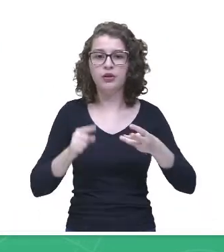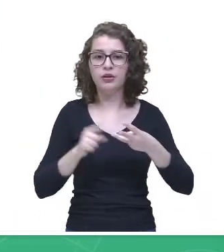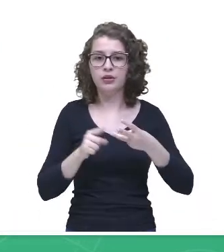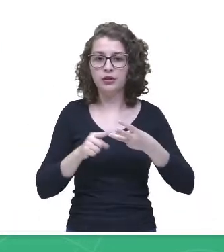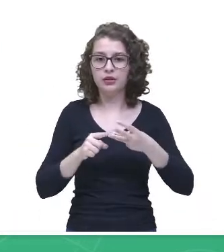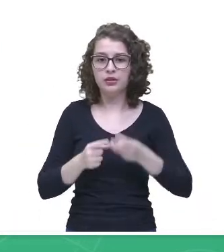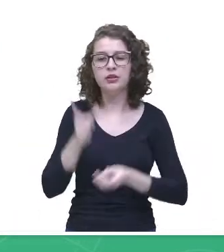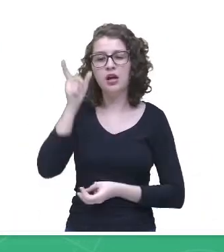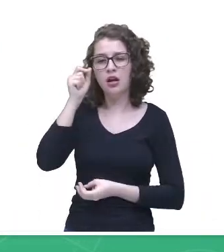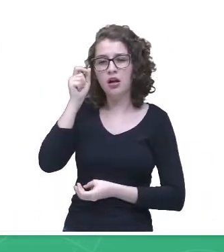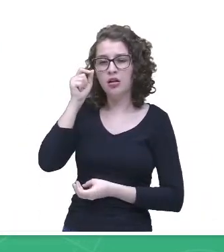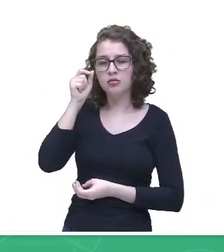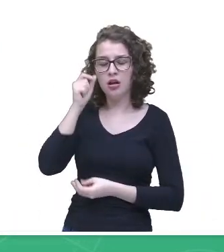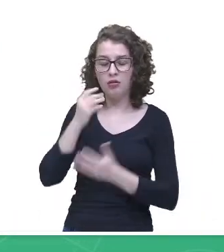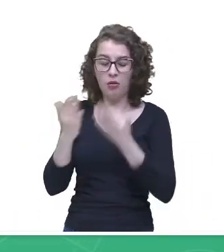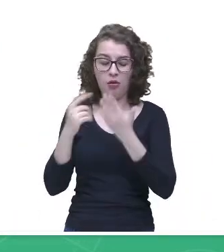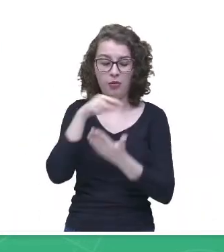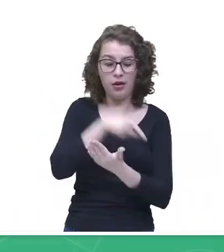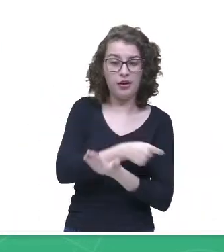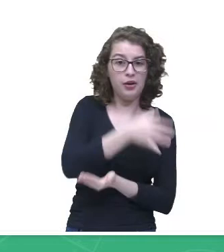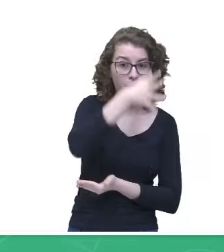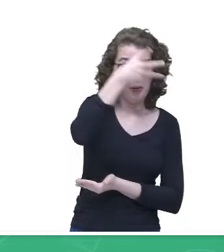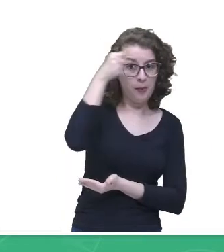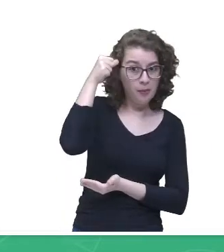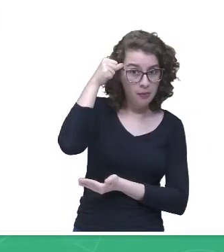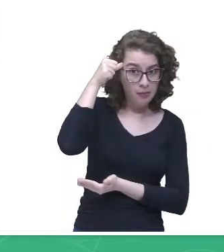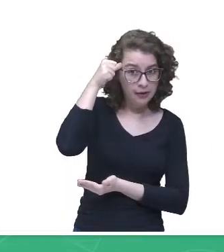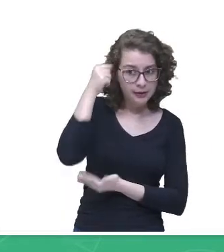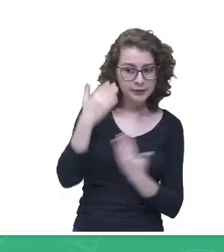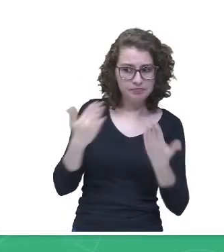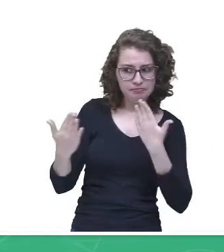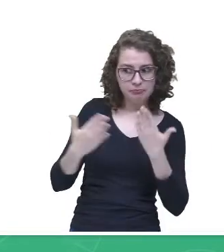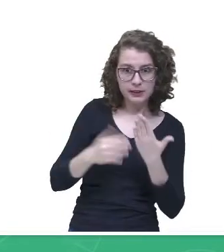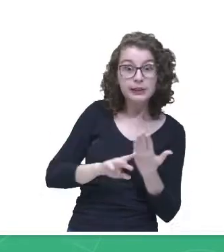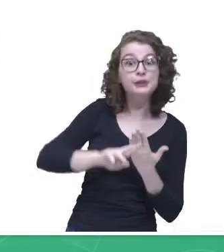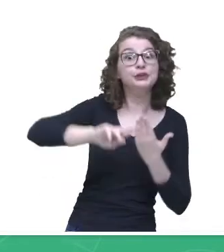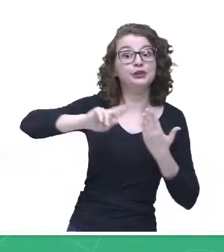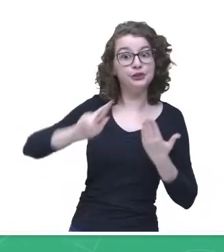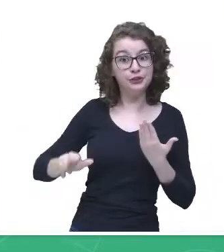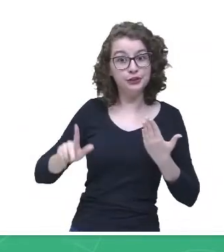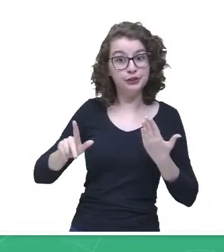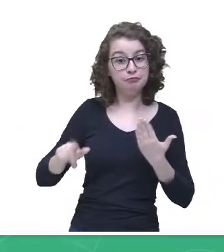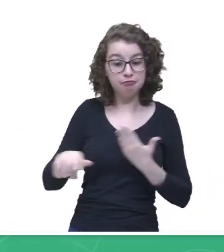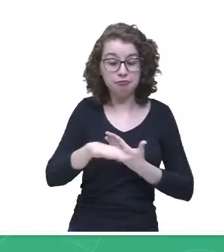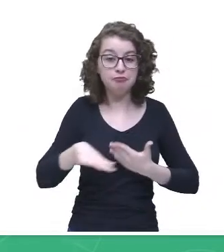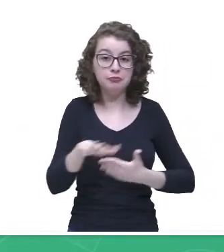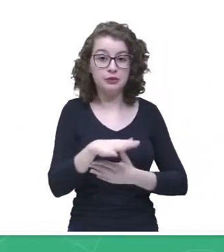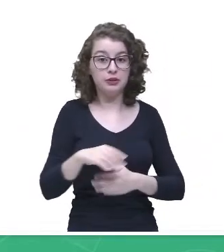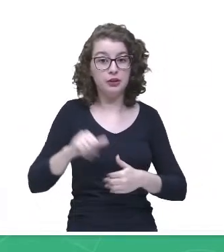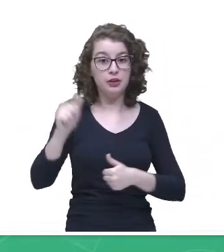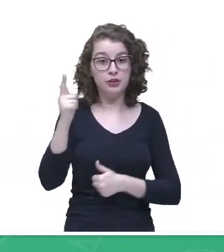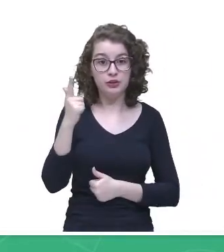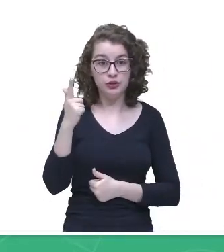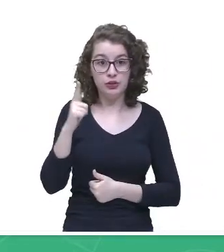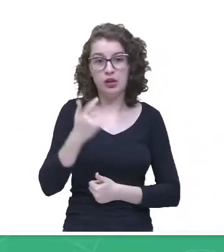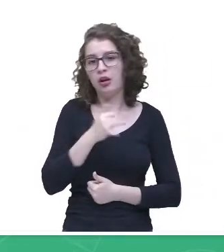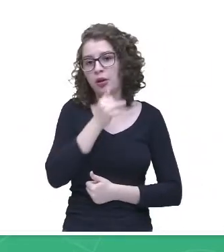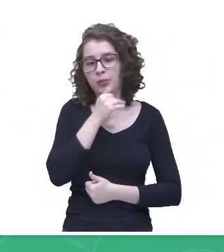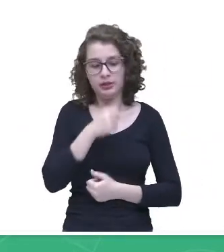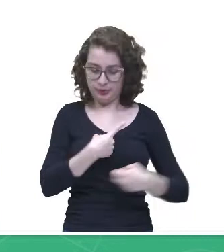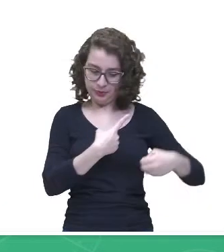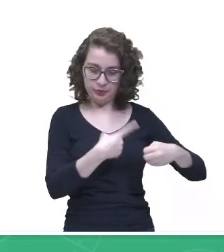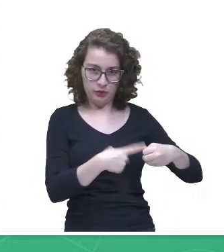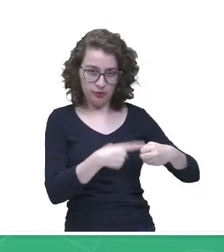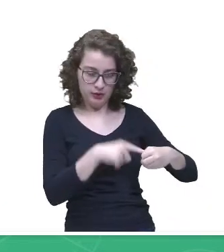verifica muitas diferenças geográficas, tá? Então, por exemplo, uma